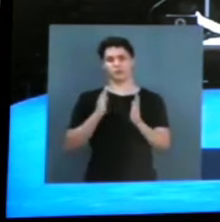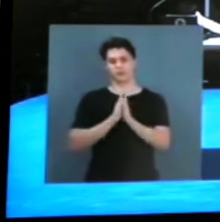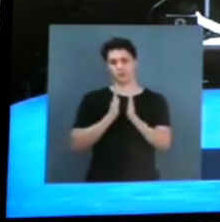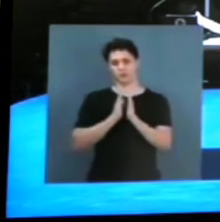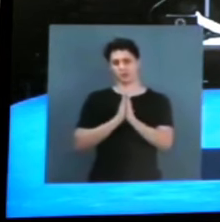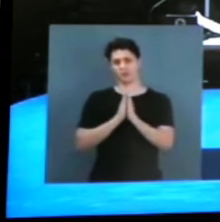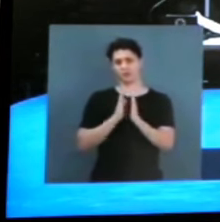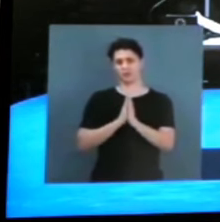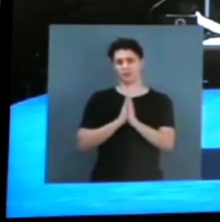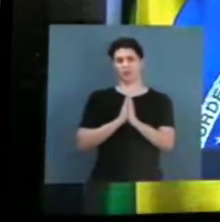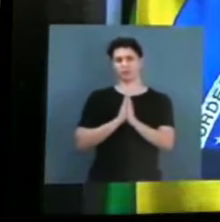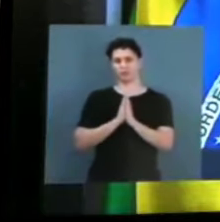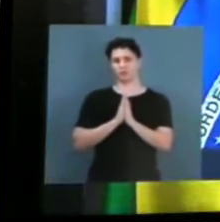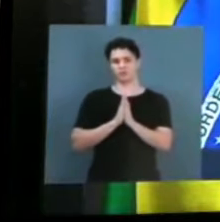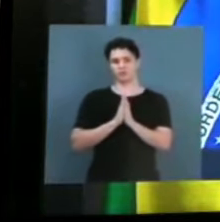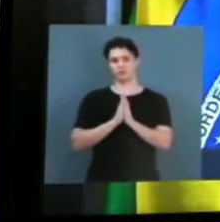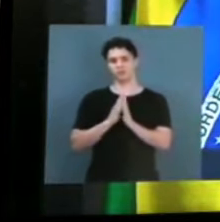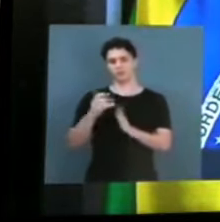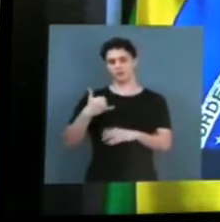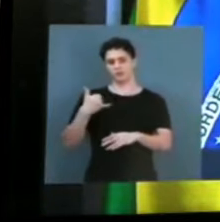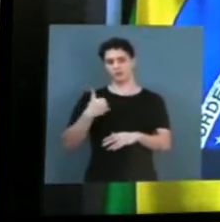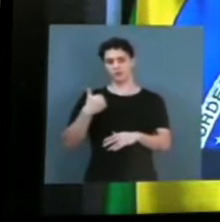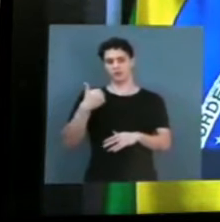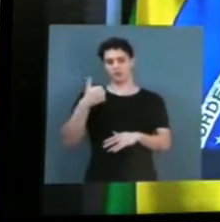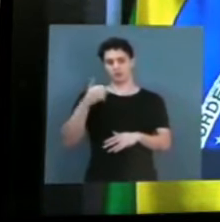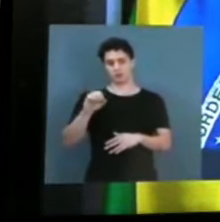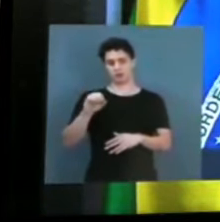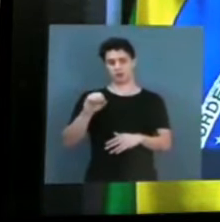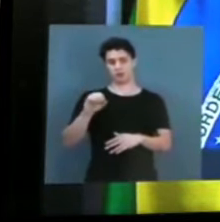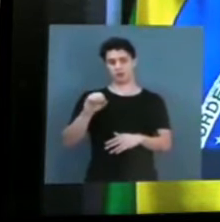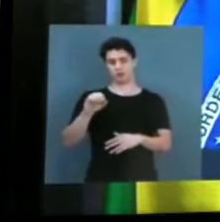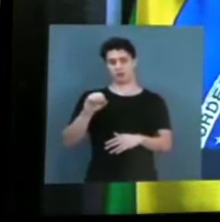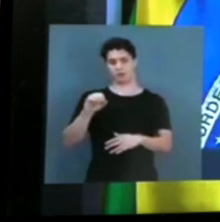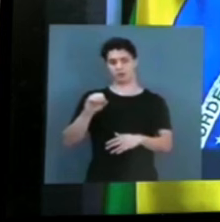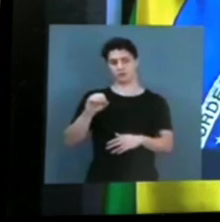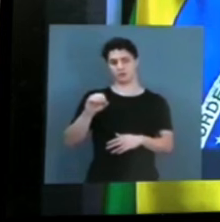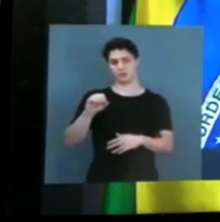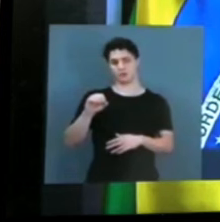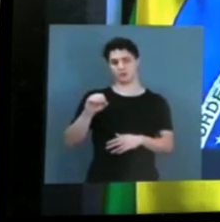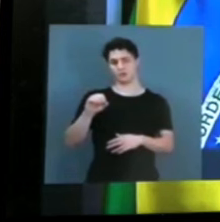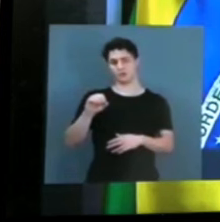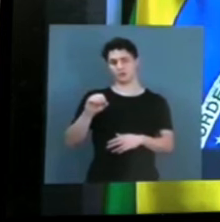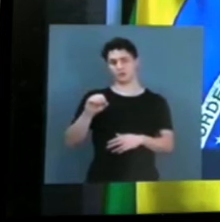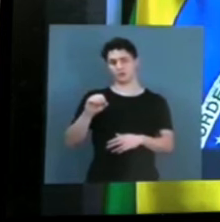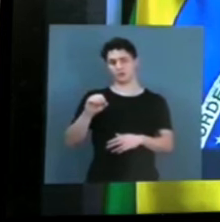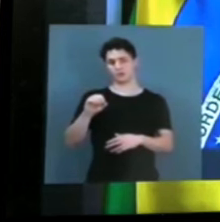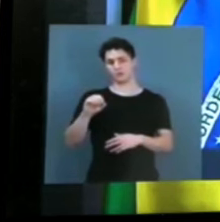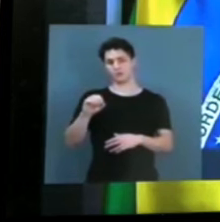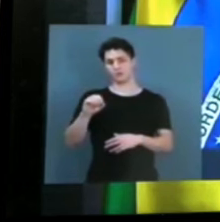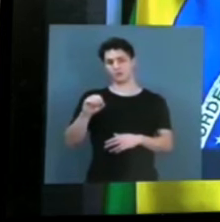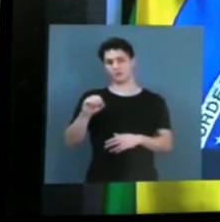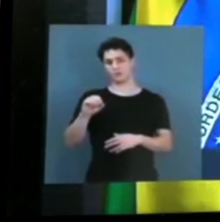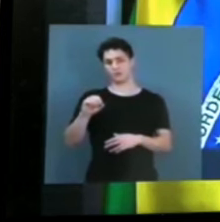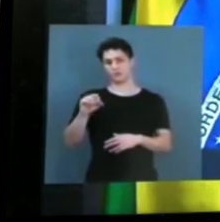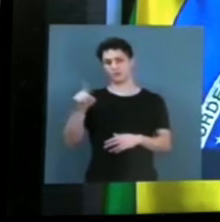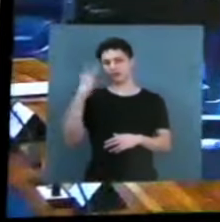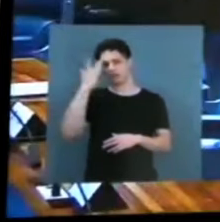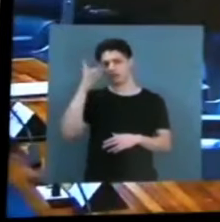você. Eu tenho 10 anos e você sabe o mal que você está me fazendo.